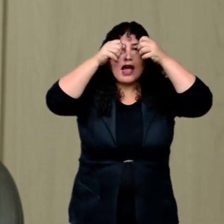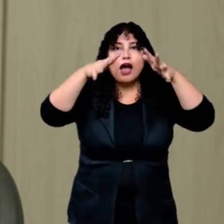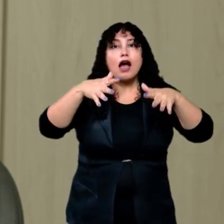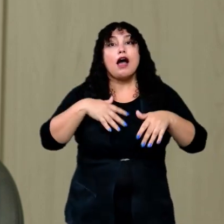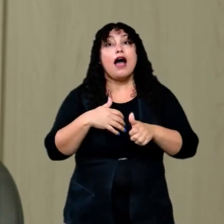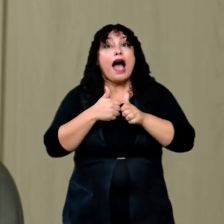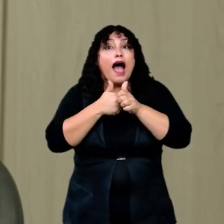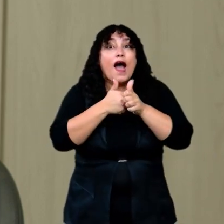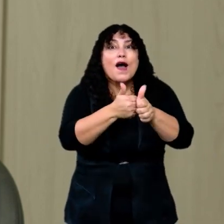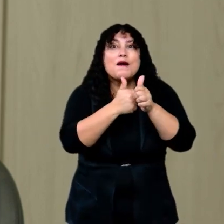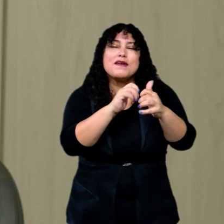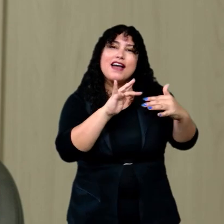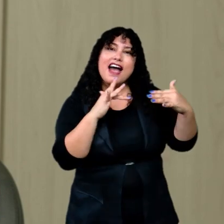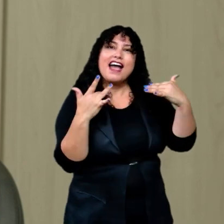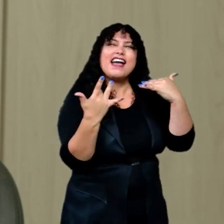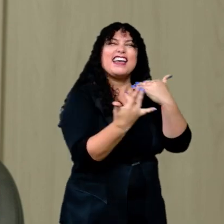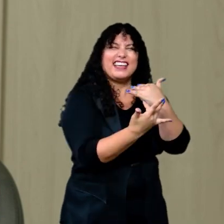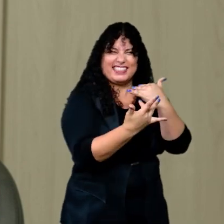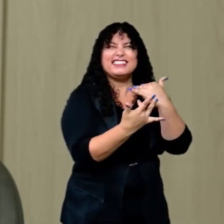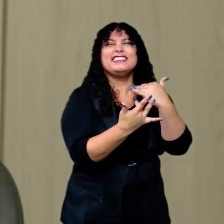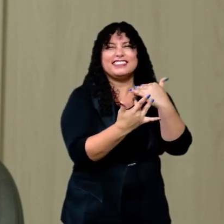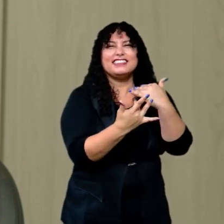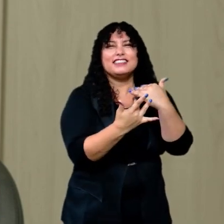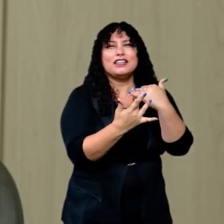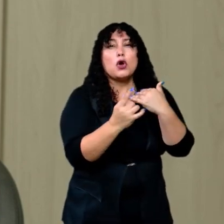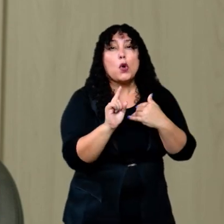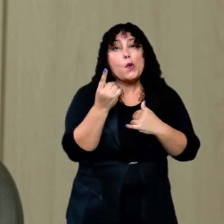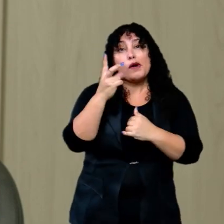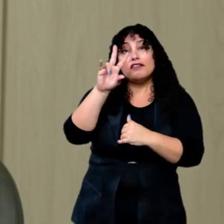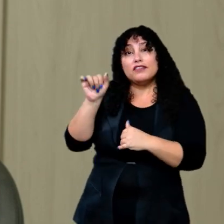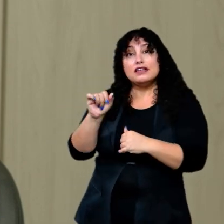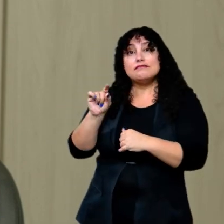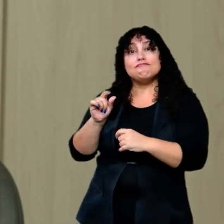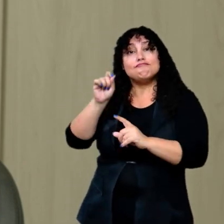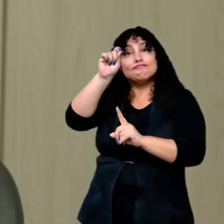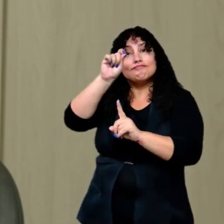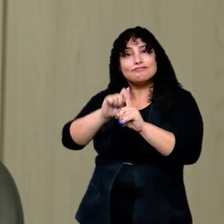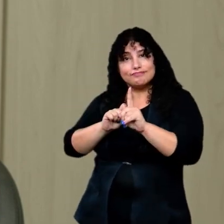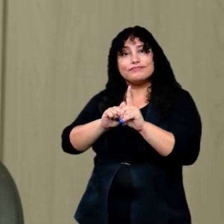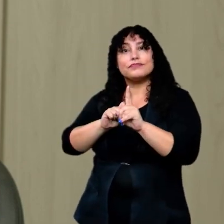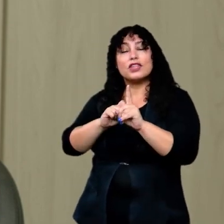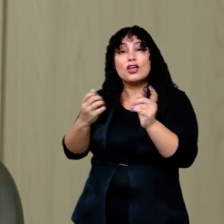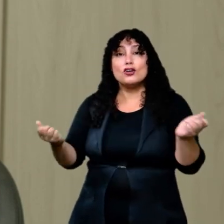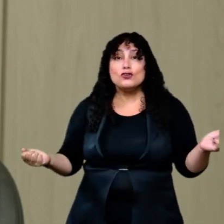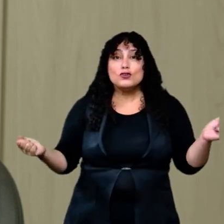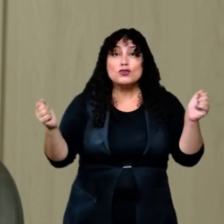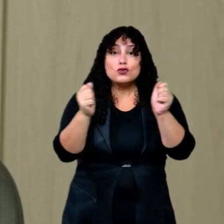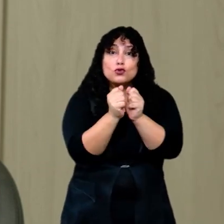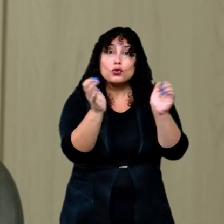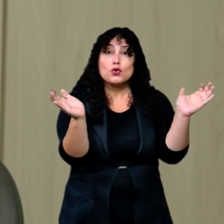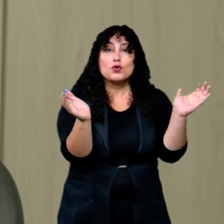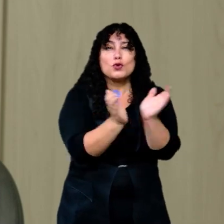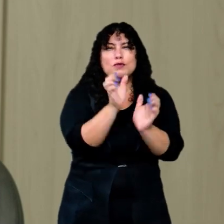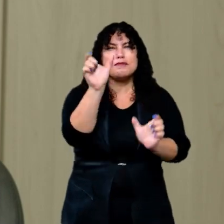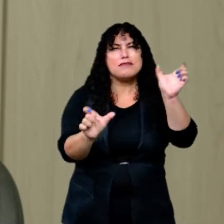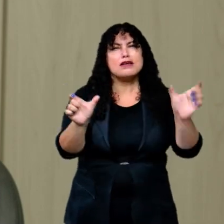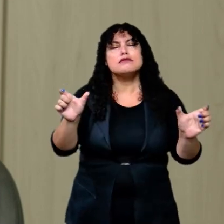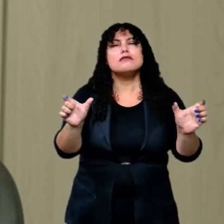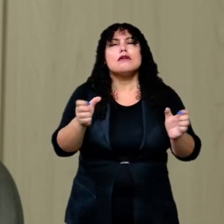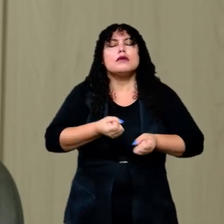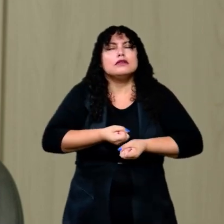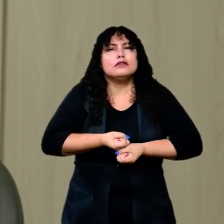olho nas nossas redes, porque a gente, pelo menos uma vez por mês, a gente junta um grupo de pessoas justamente